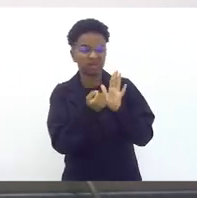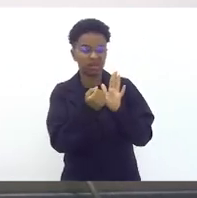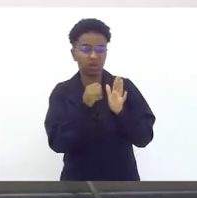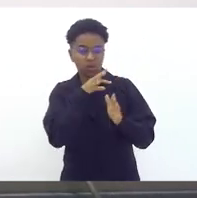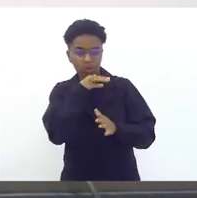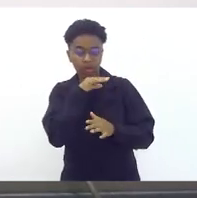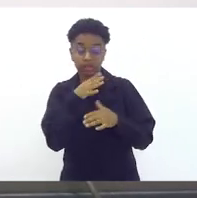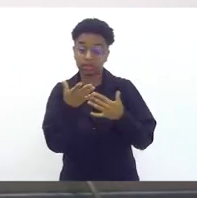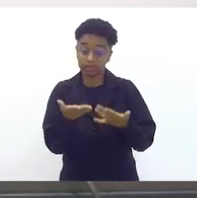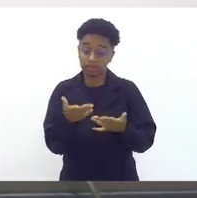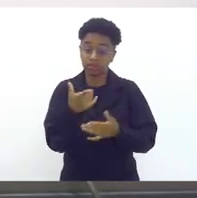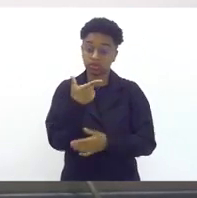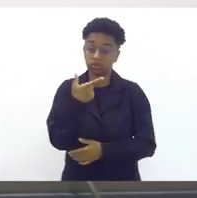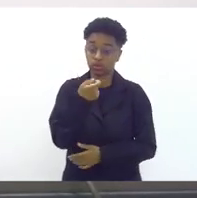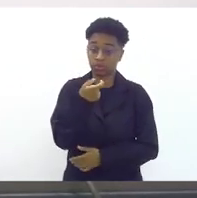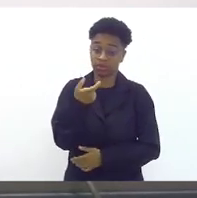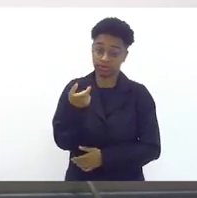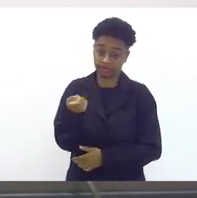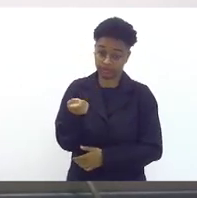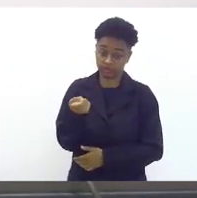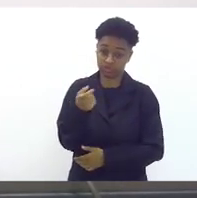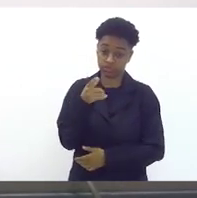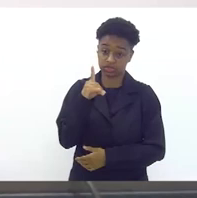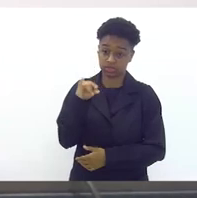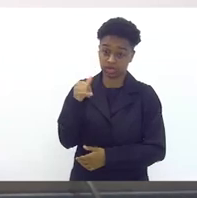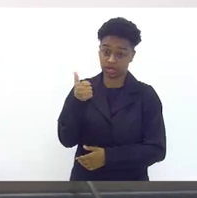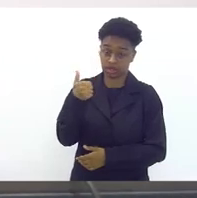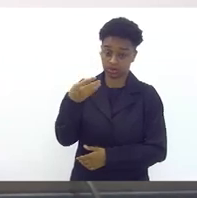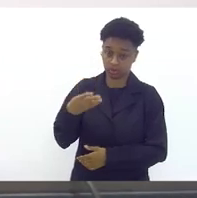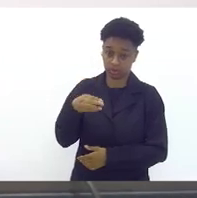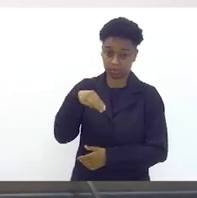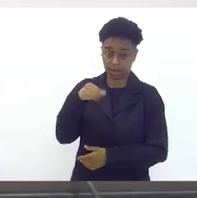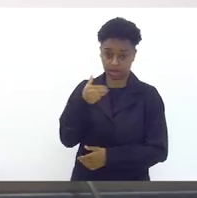E 2020, 14 de março,